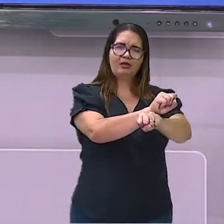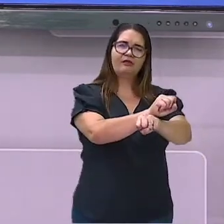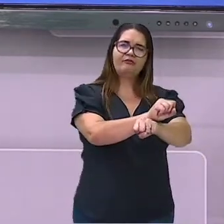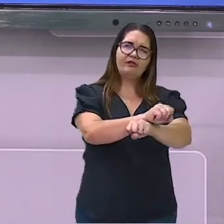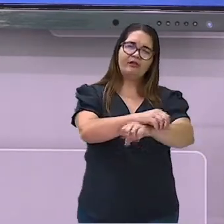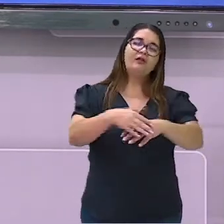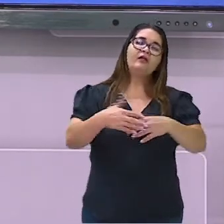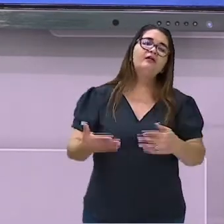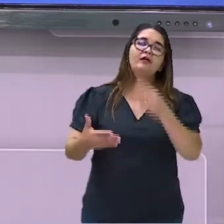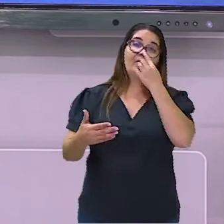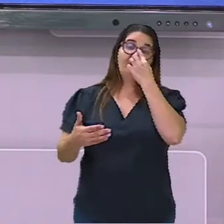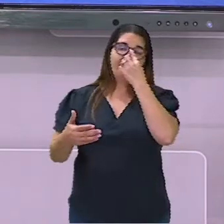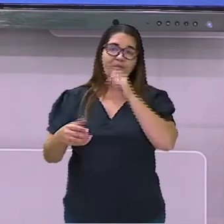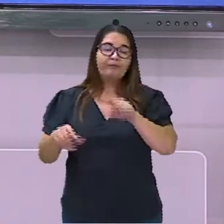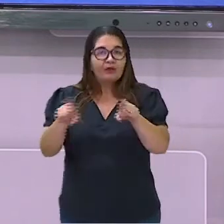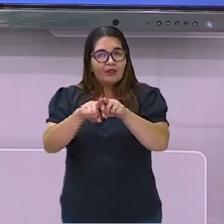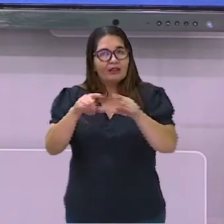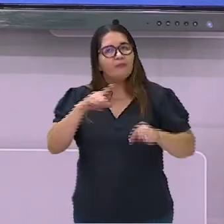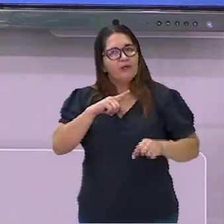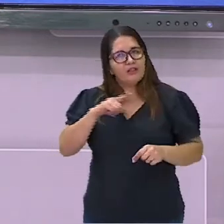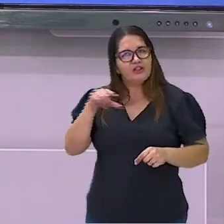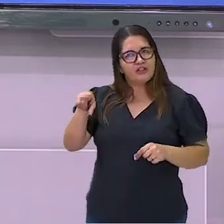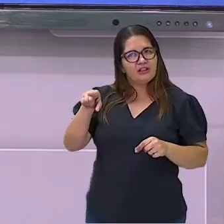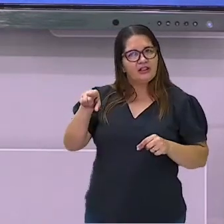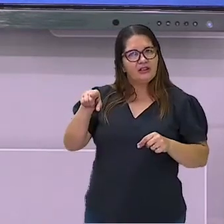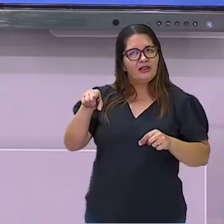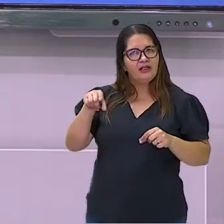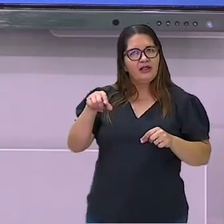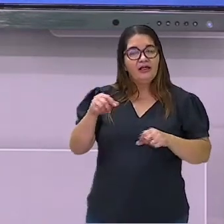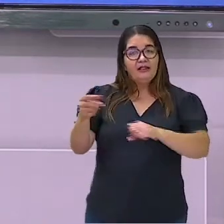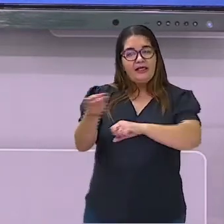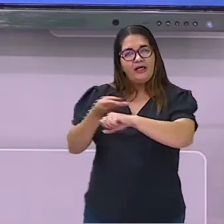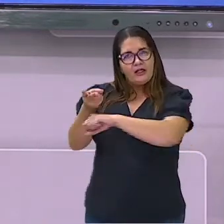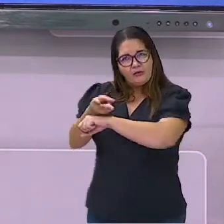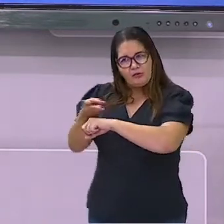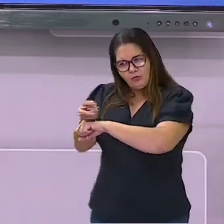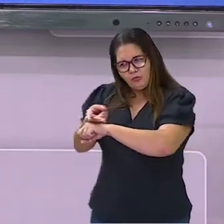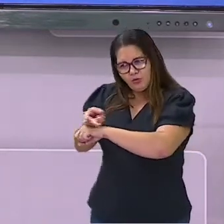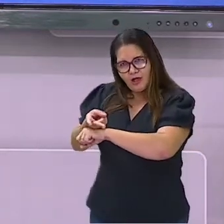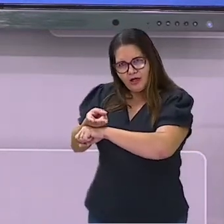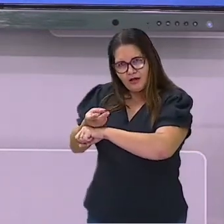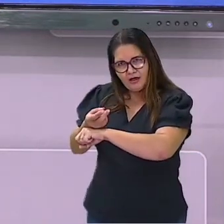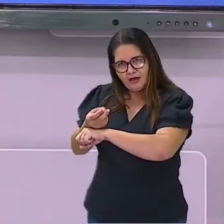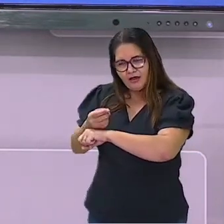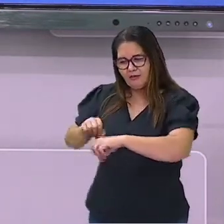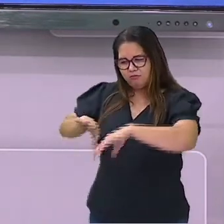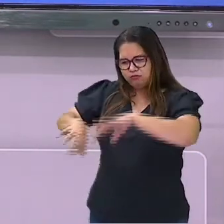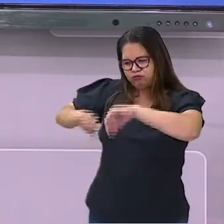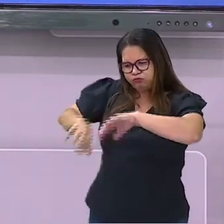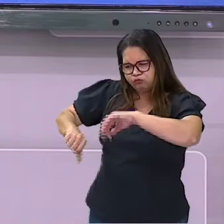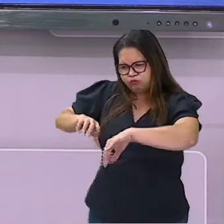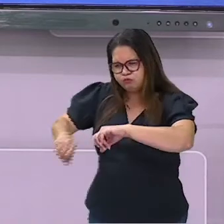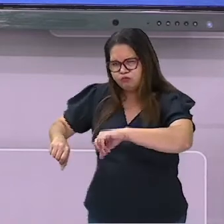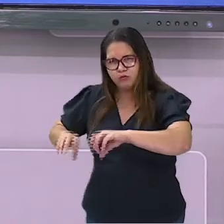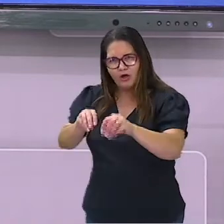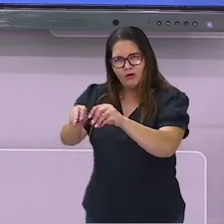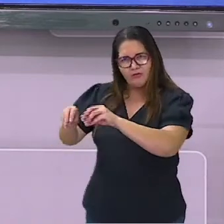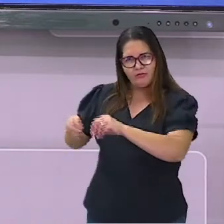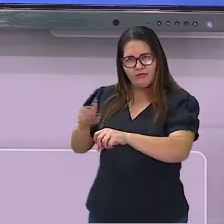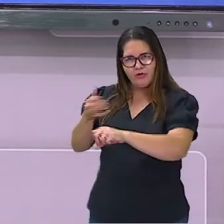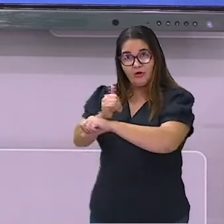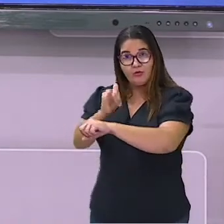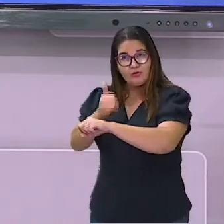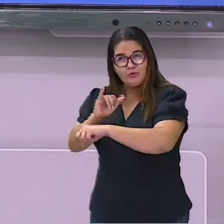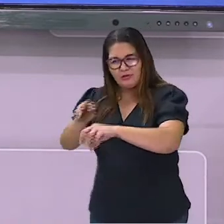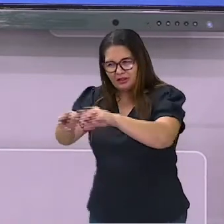para plantar ia ser uma mão de obra menos lucrativa. Mas eles não pensavam